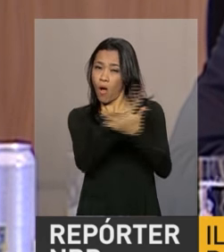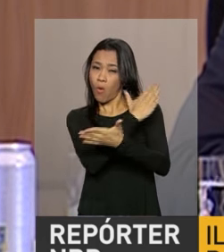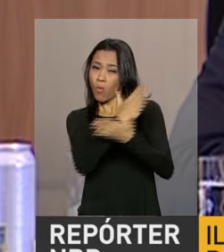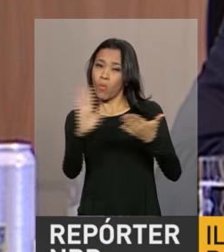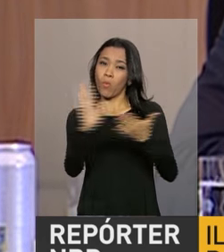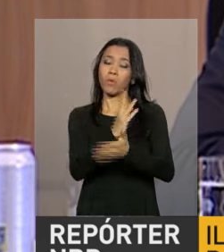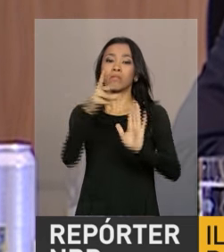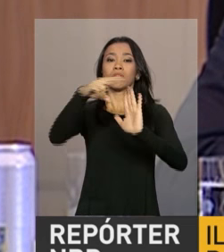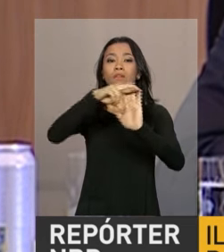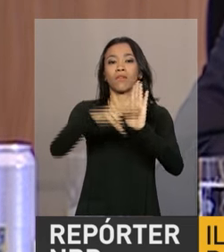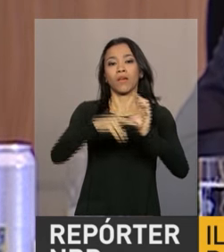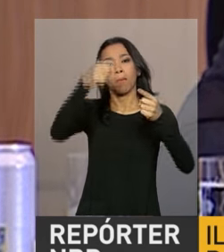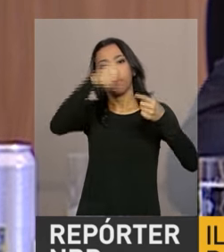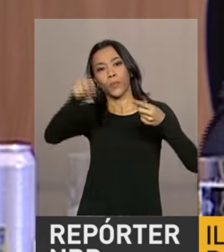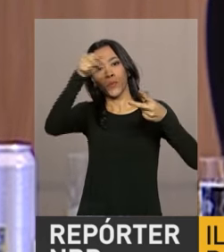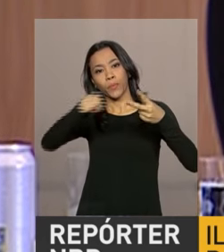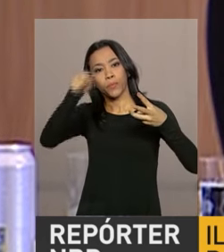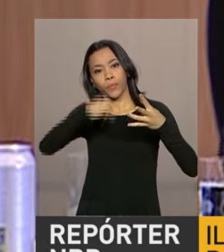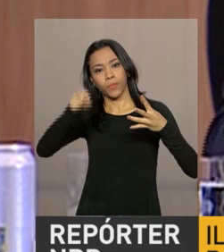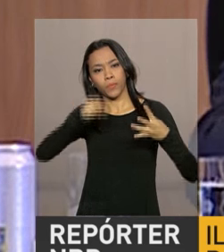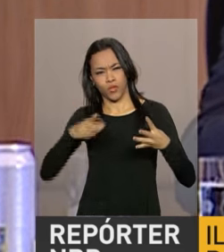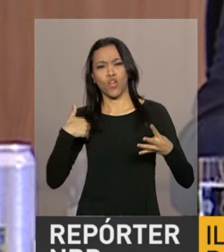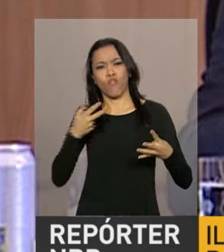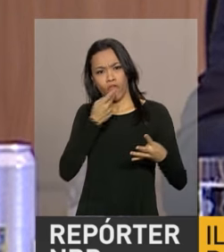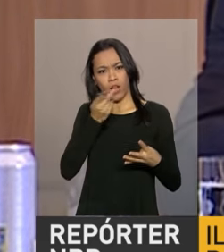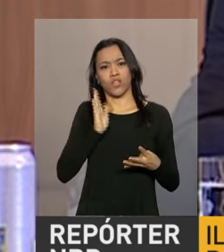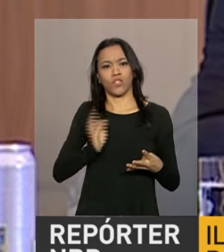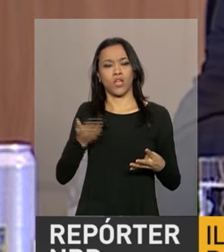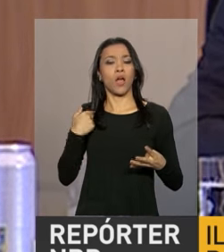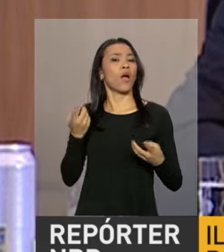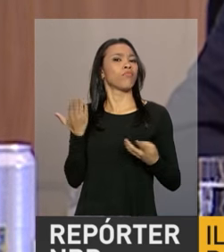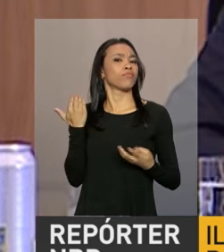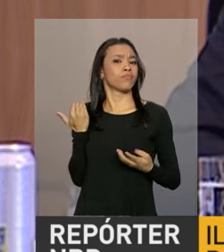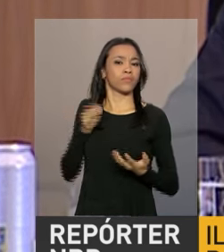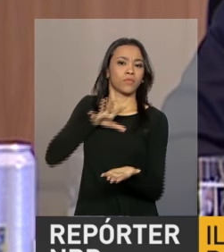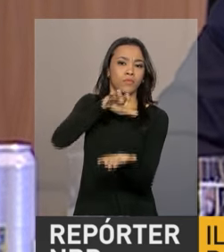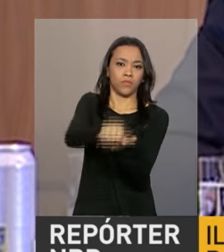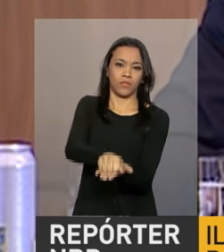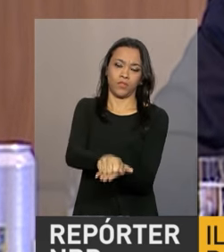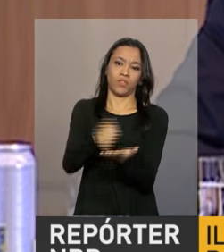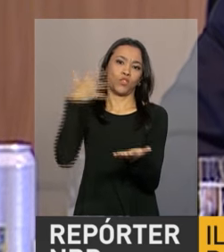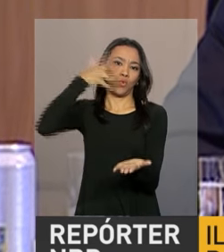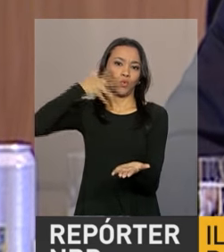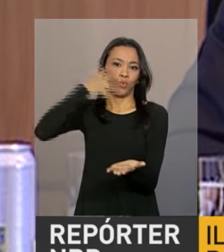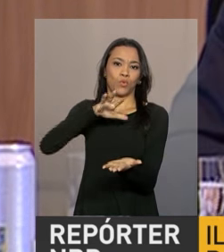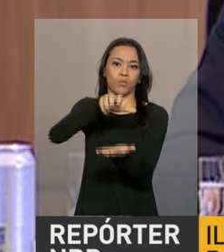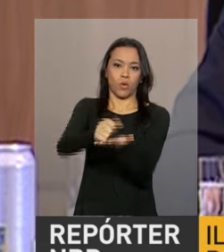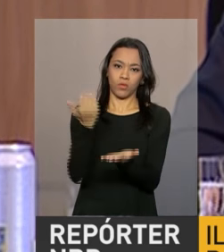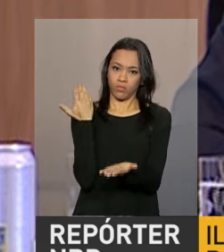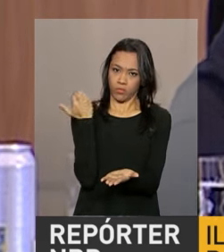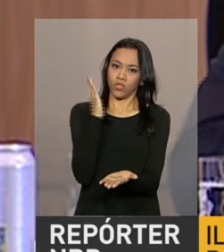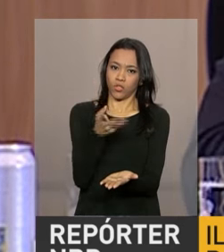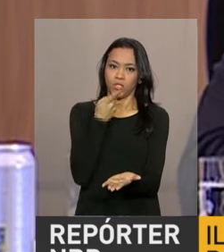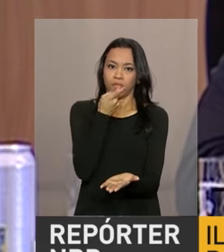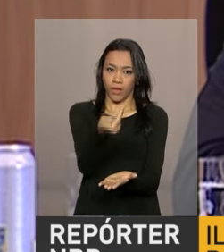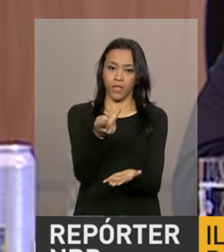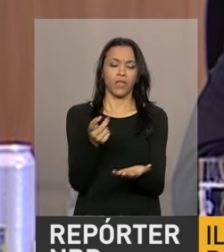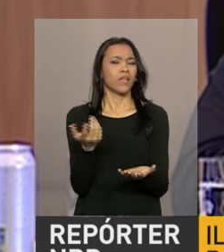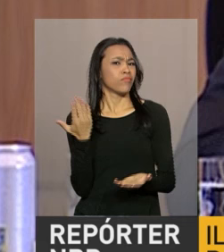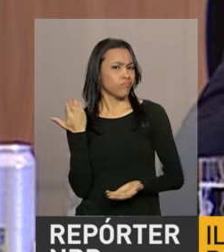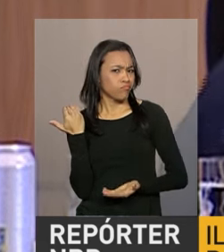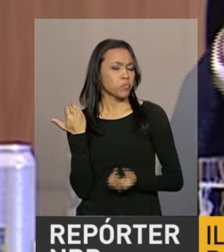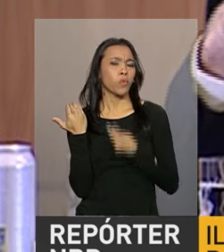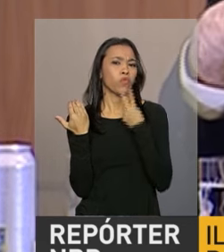que eu disse no discurso de posse. O meu discurso de posse, na verdade, foi